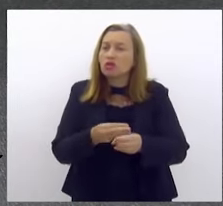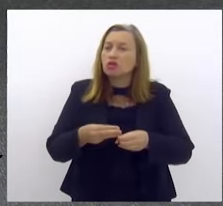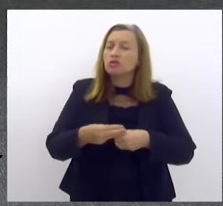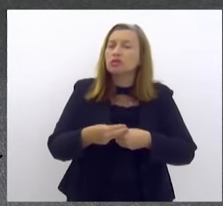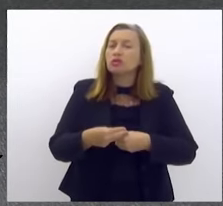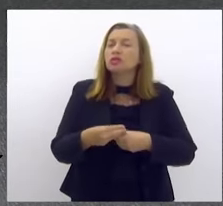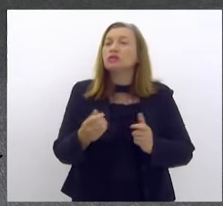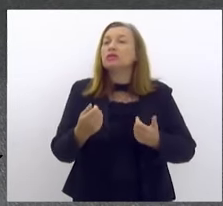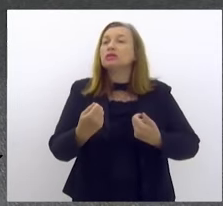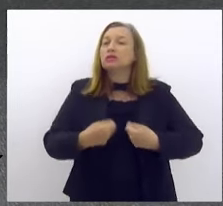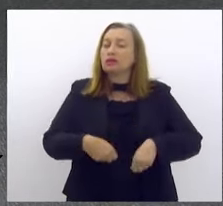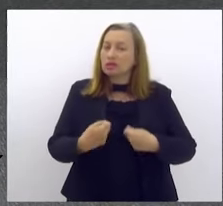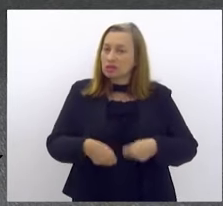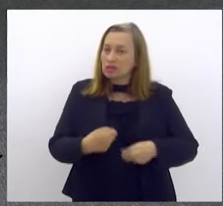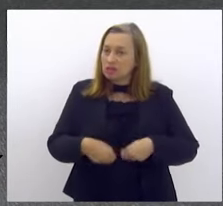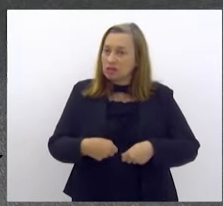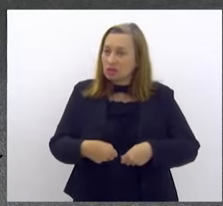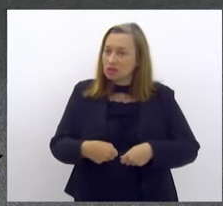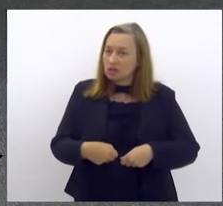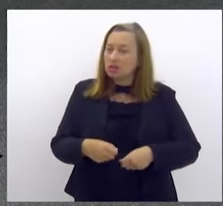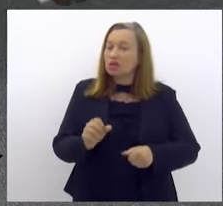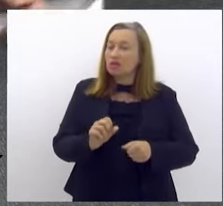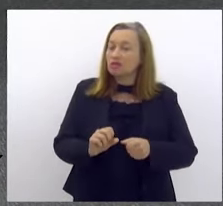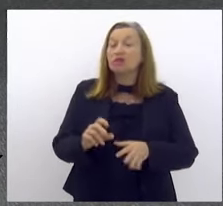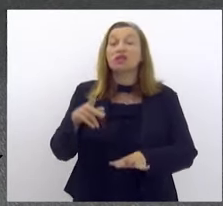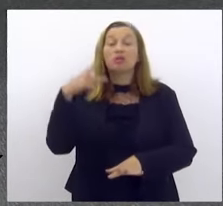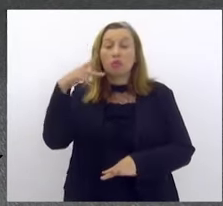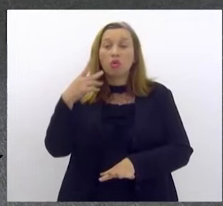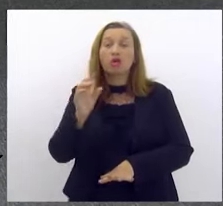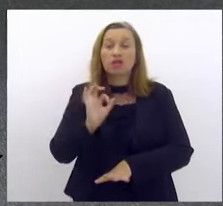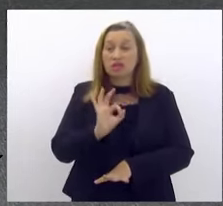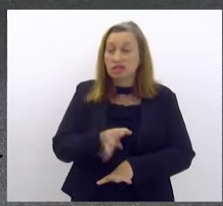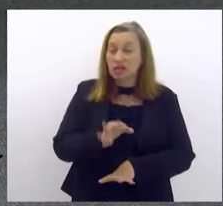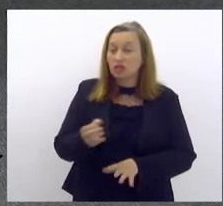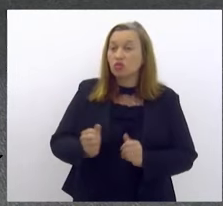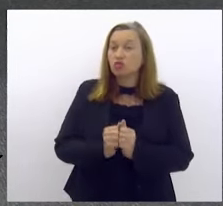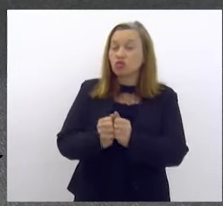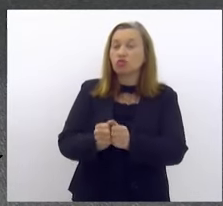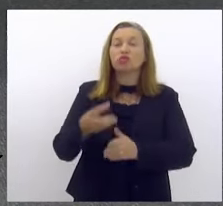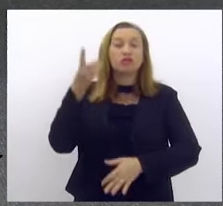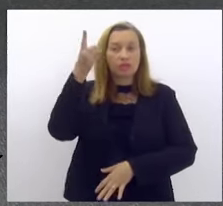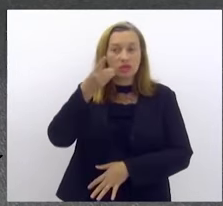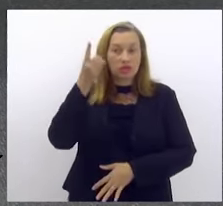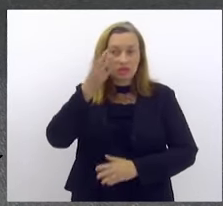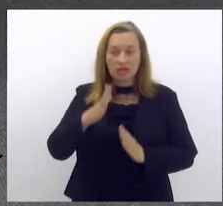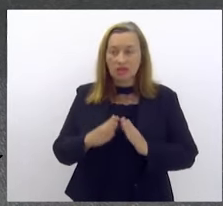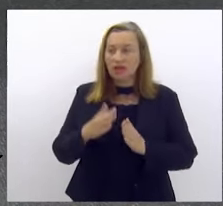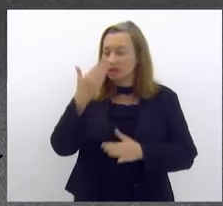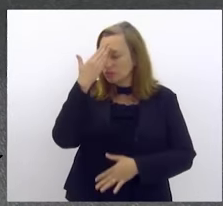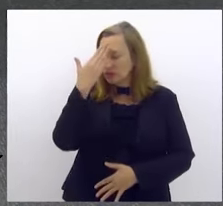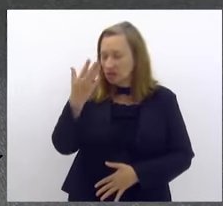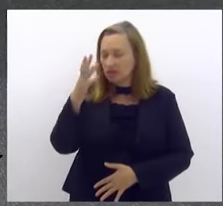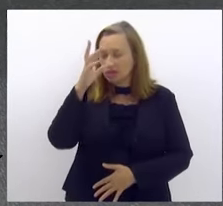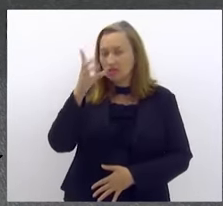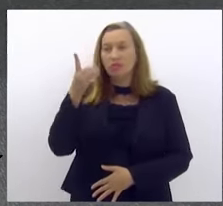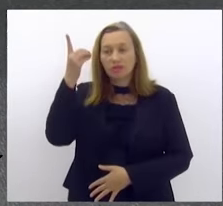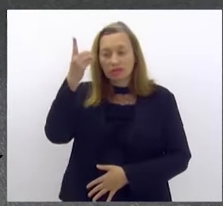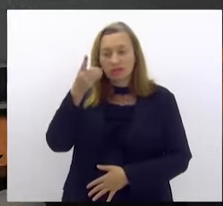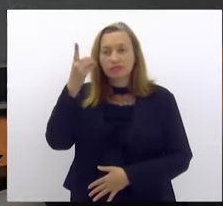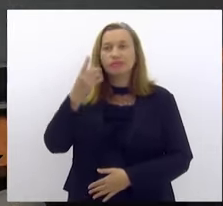suas necessidades e fazer política, claro, junto aos deputados dessa casa. Muito obrigado,